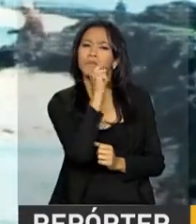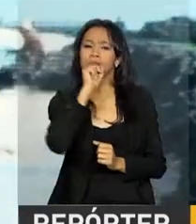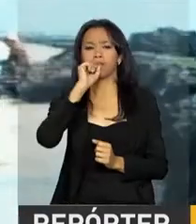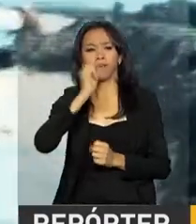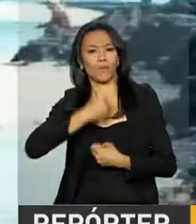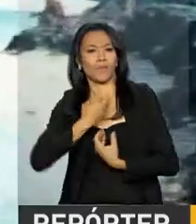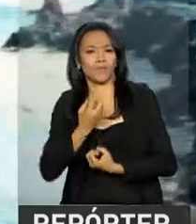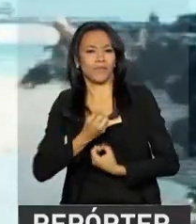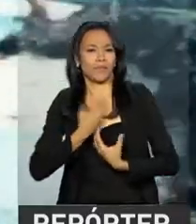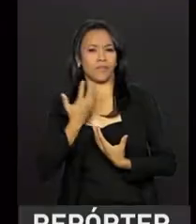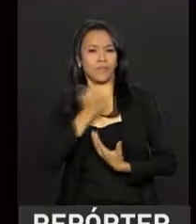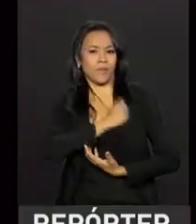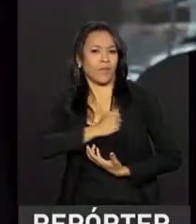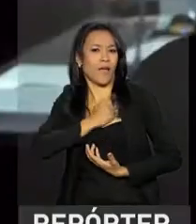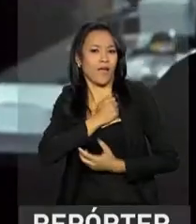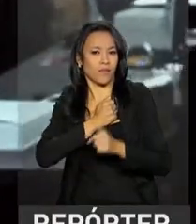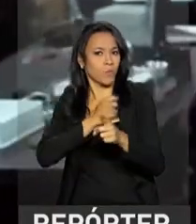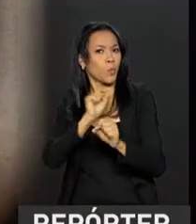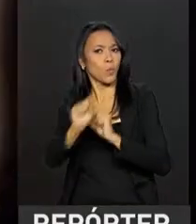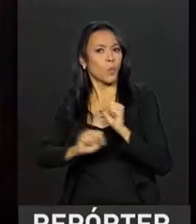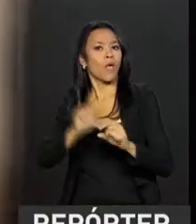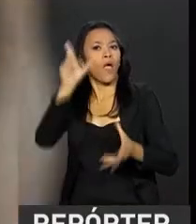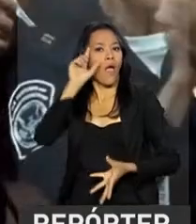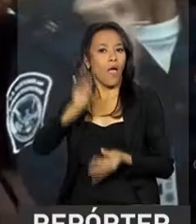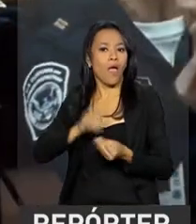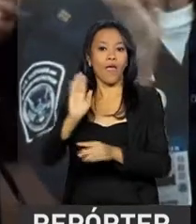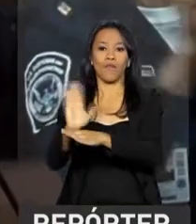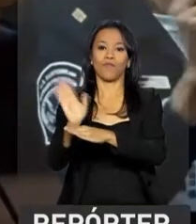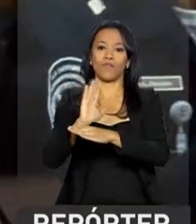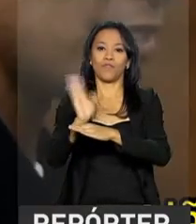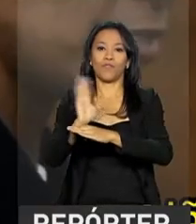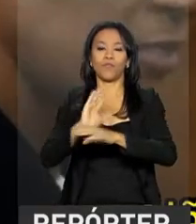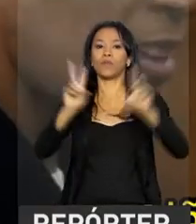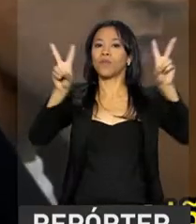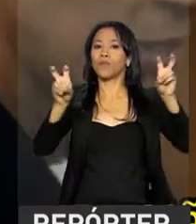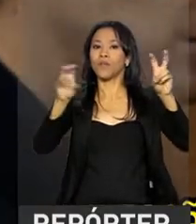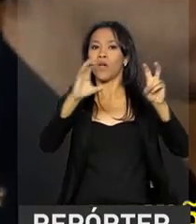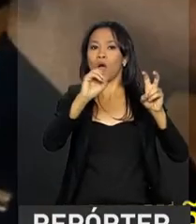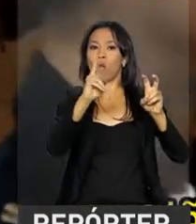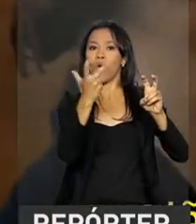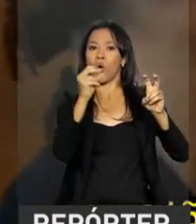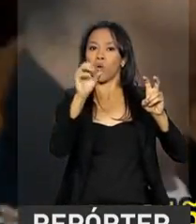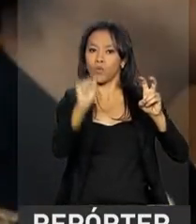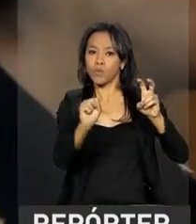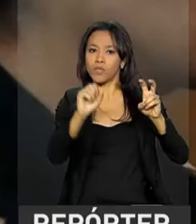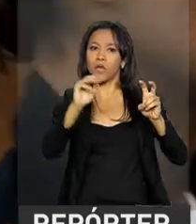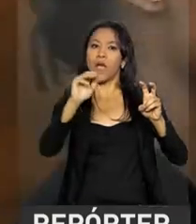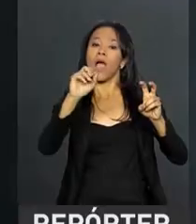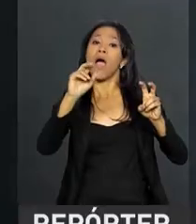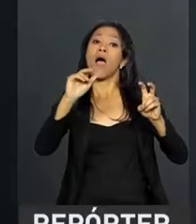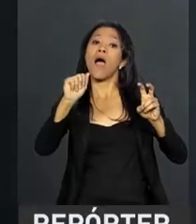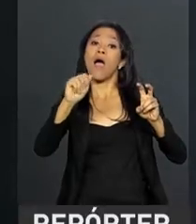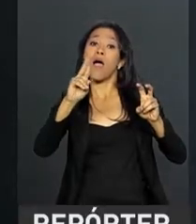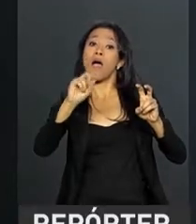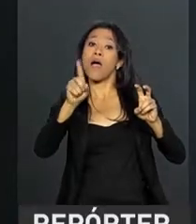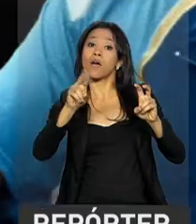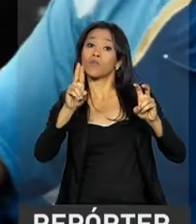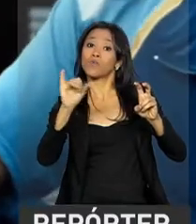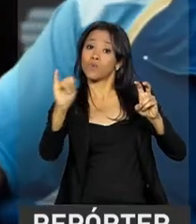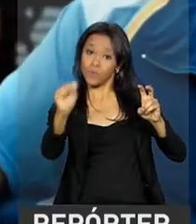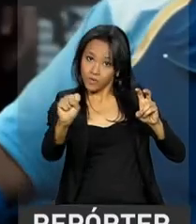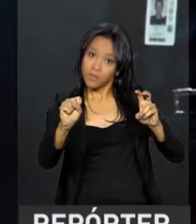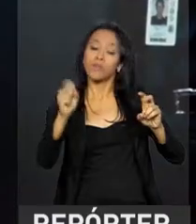saudade o tempo todo as cenas são do filme olhos azuis o drama do cineasta josé jorge que conta a história de